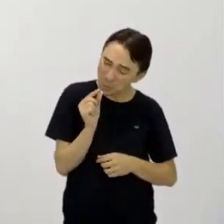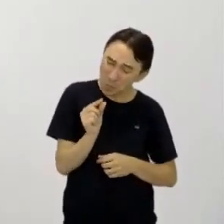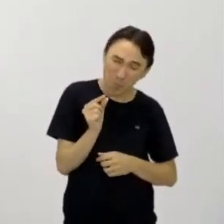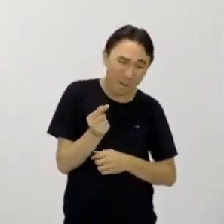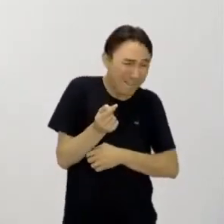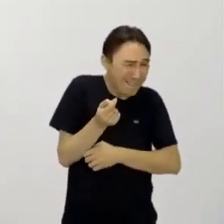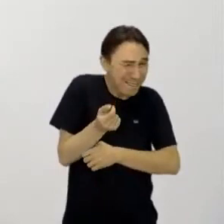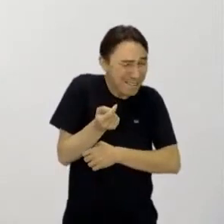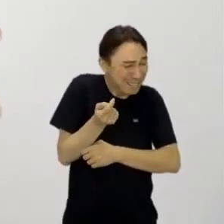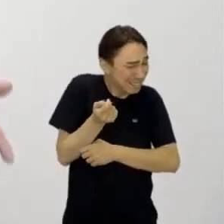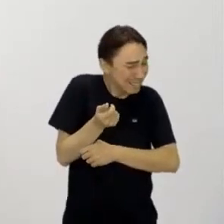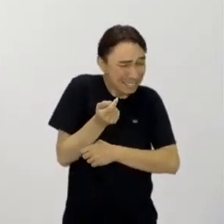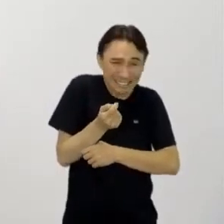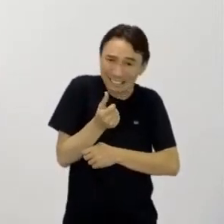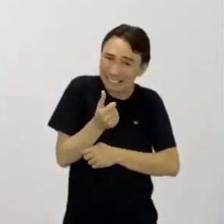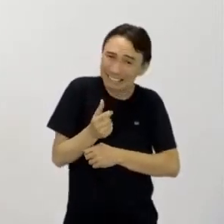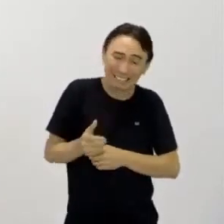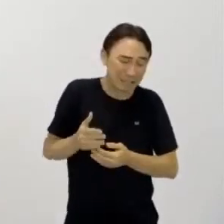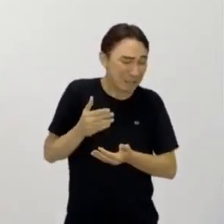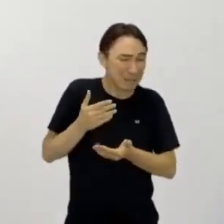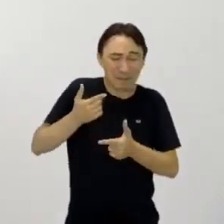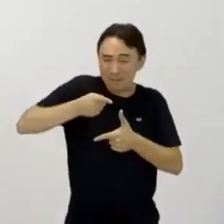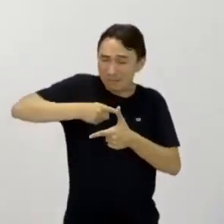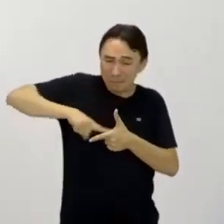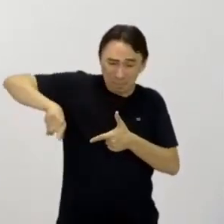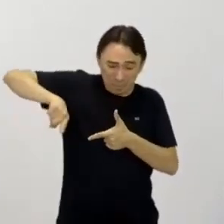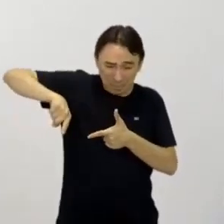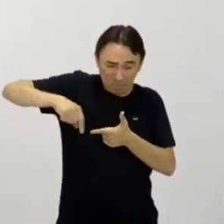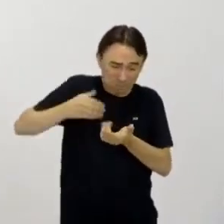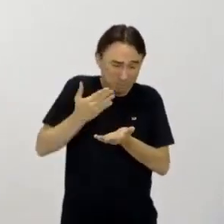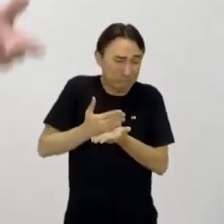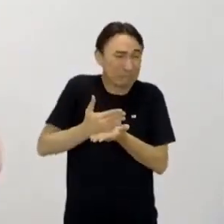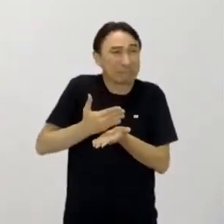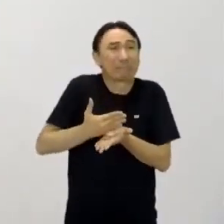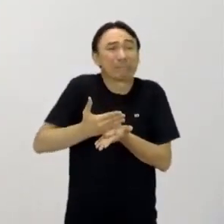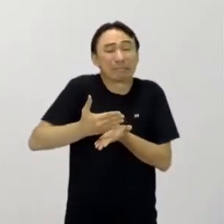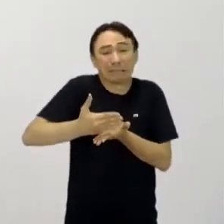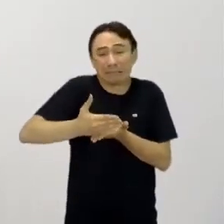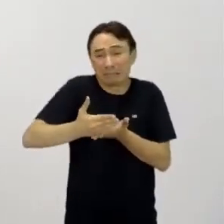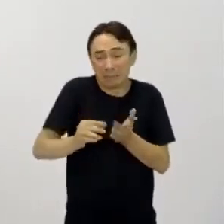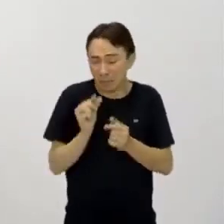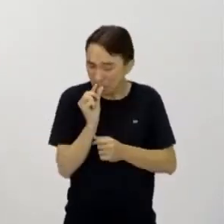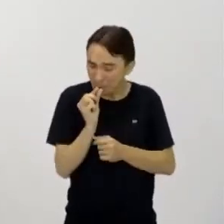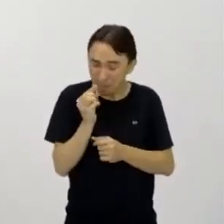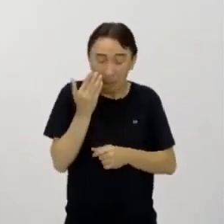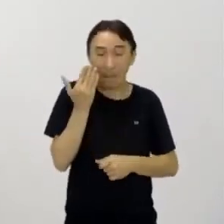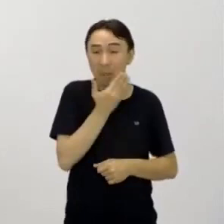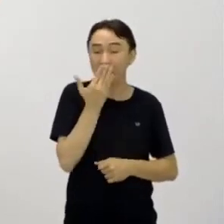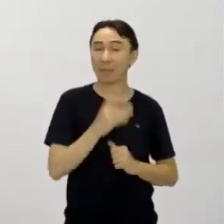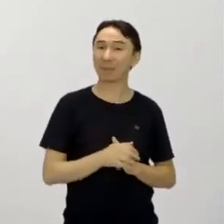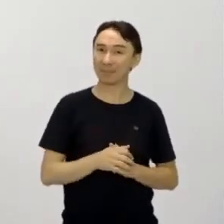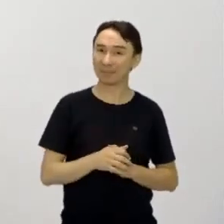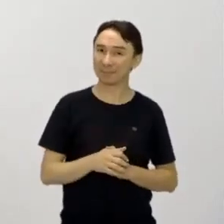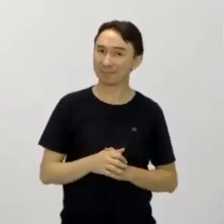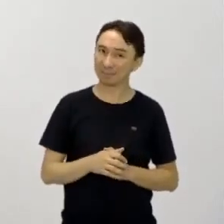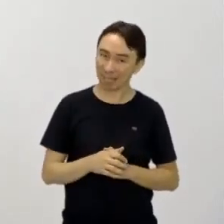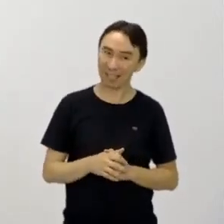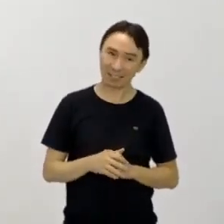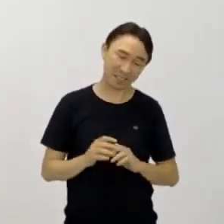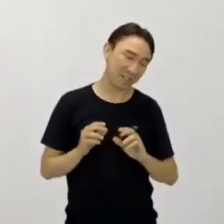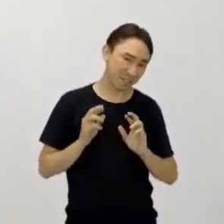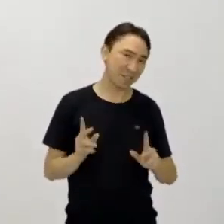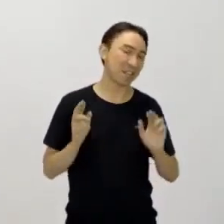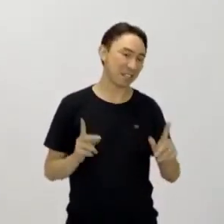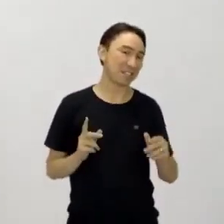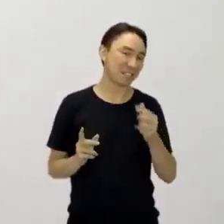areia dividido ainda por cima. Na verdade, a areia é formada por vários átomos, silício, tem um monte de coisa lá.